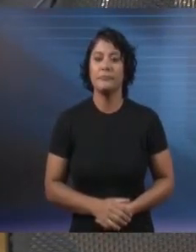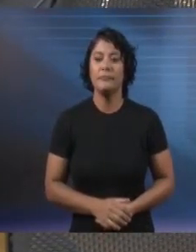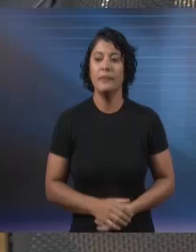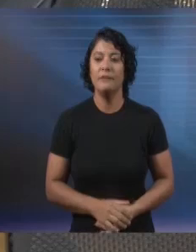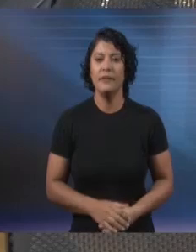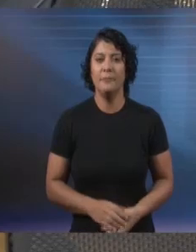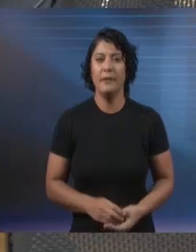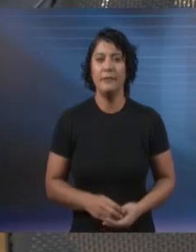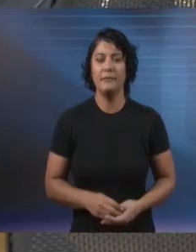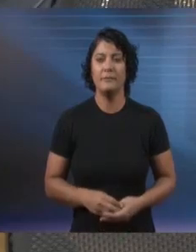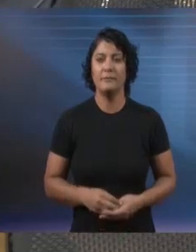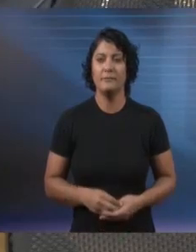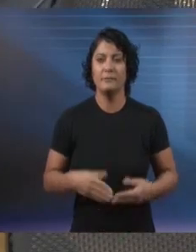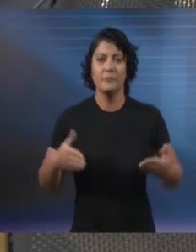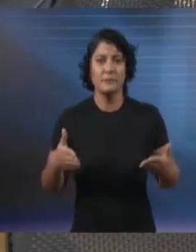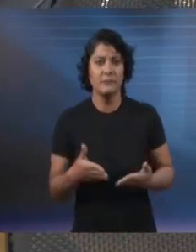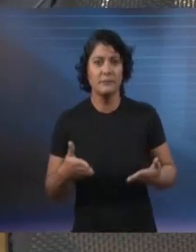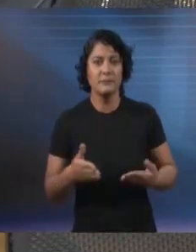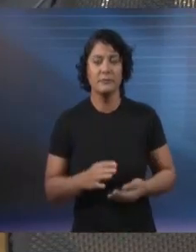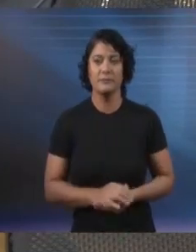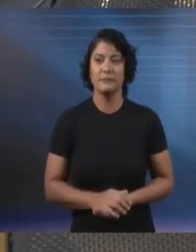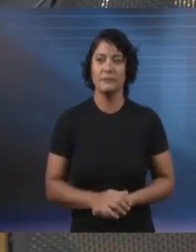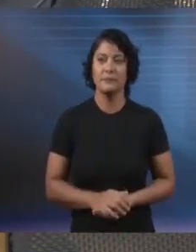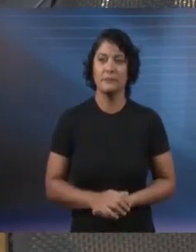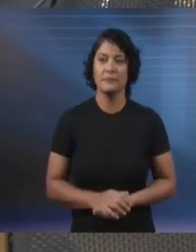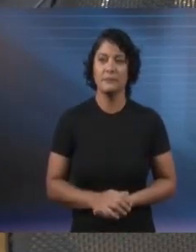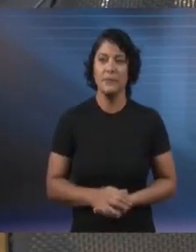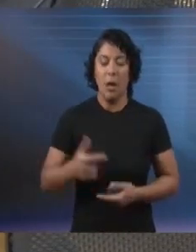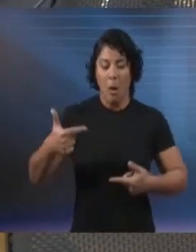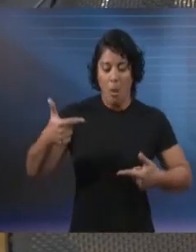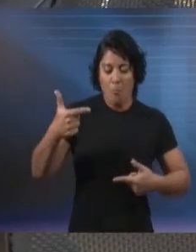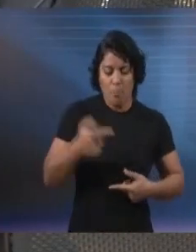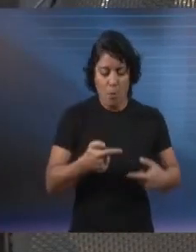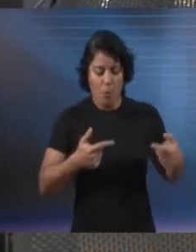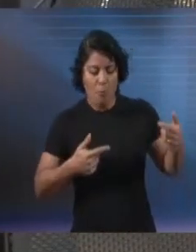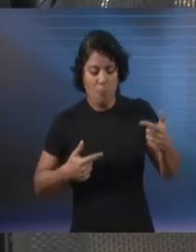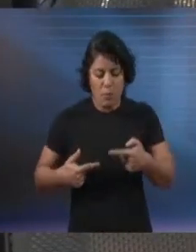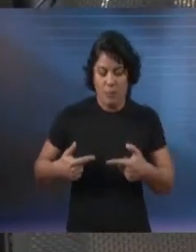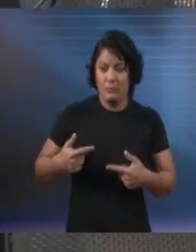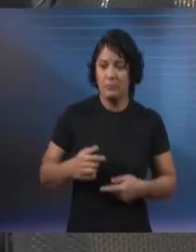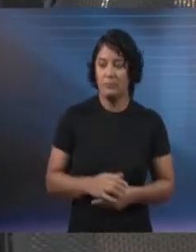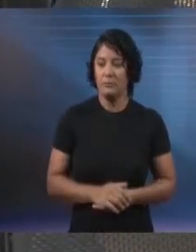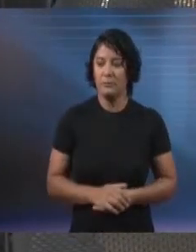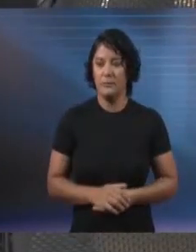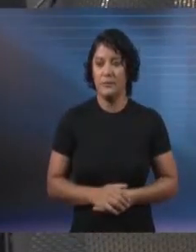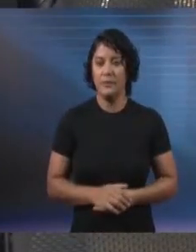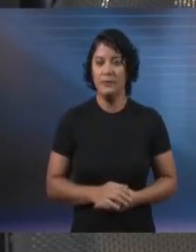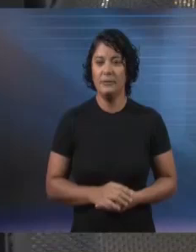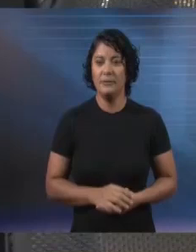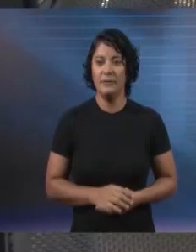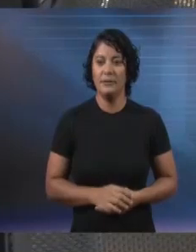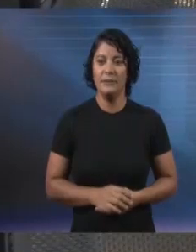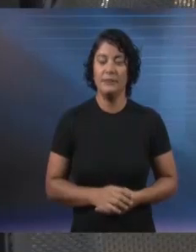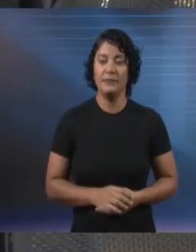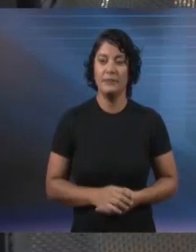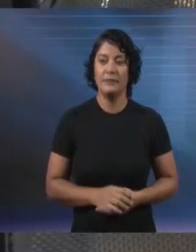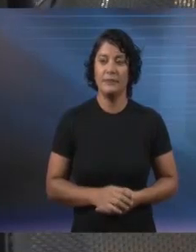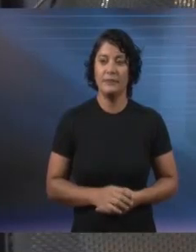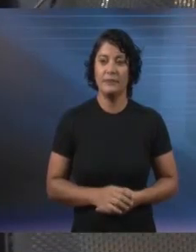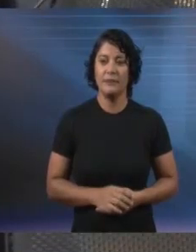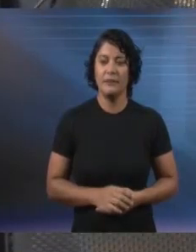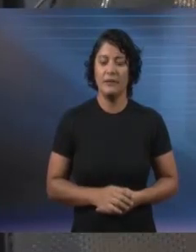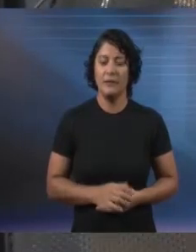E hoje teve troca de tiros, Coronel Azevedo, deputado Coronel Azevedo, na região de